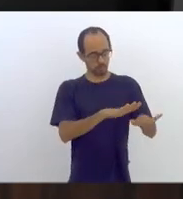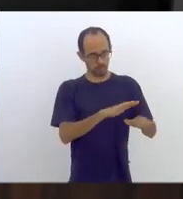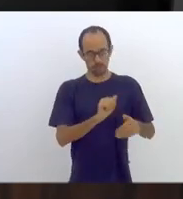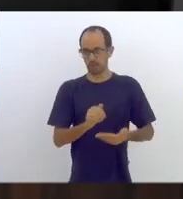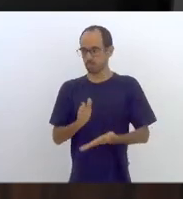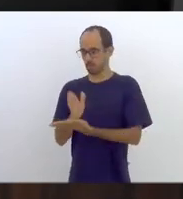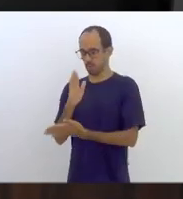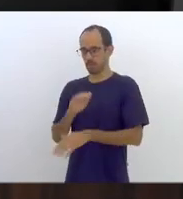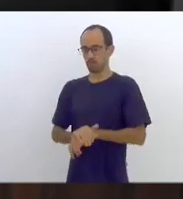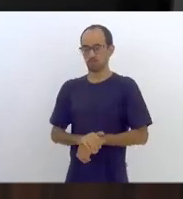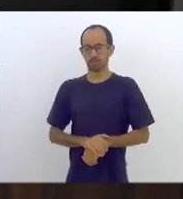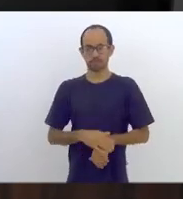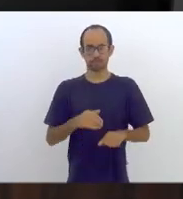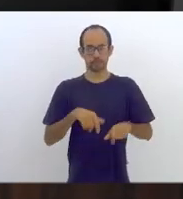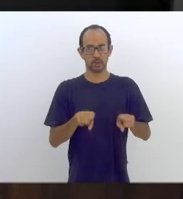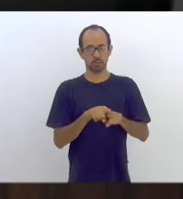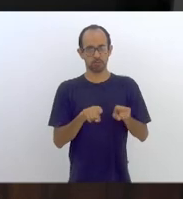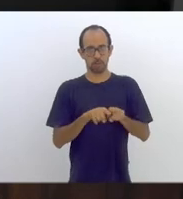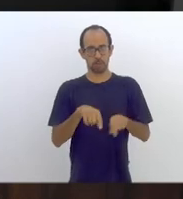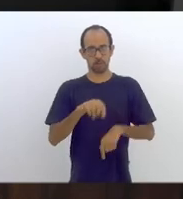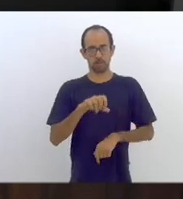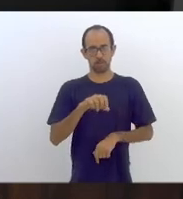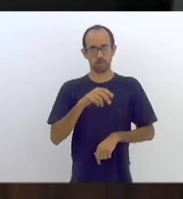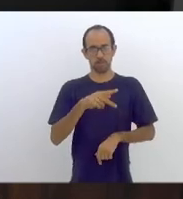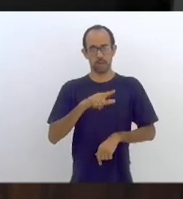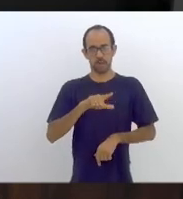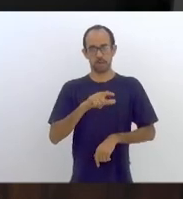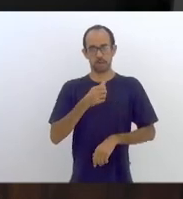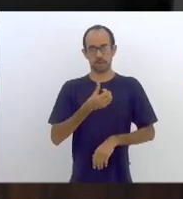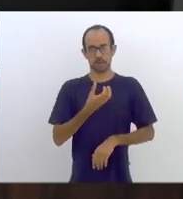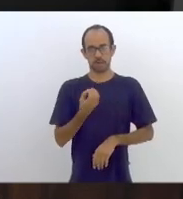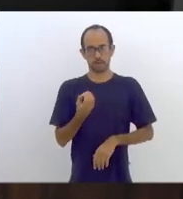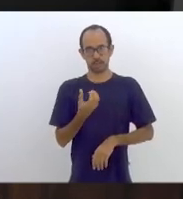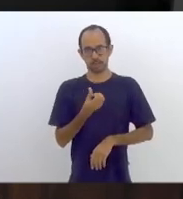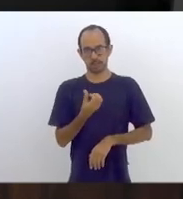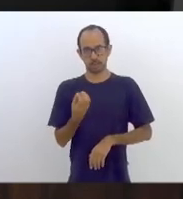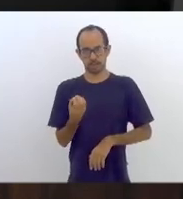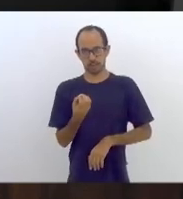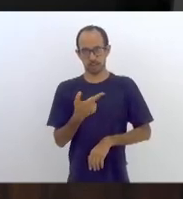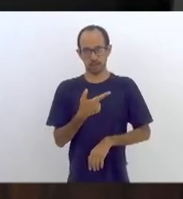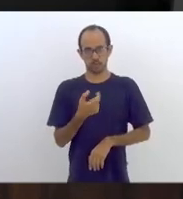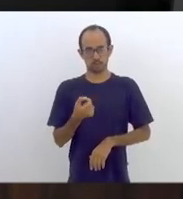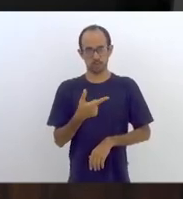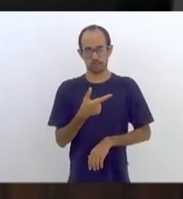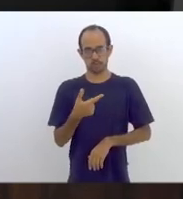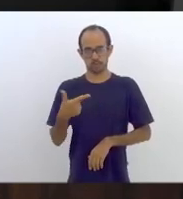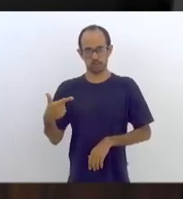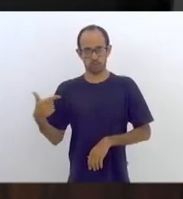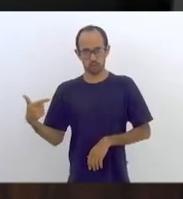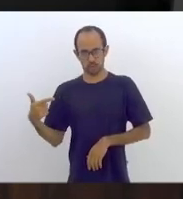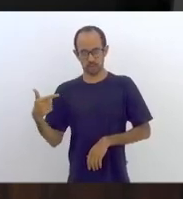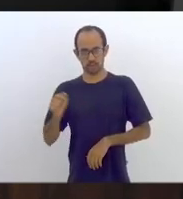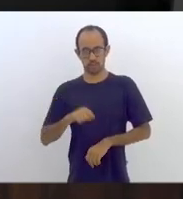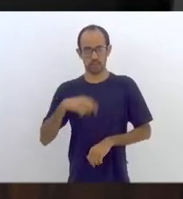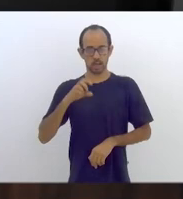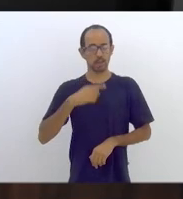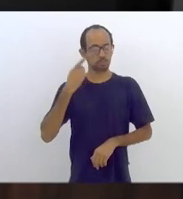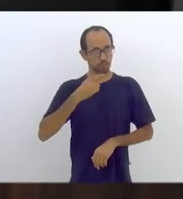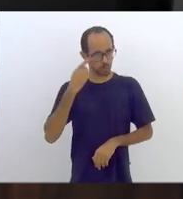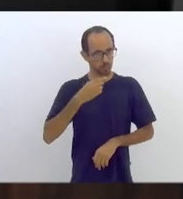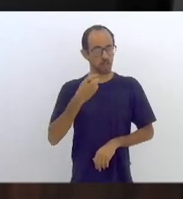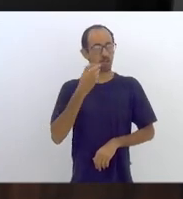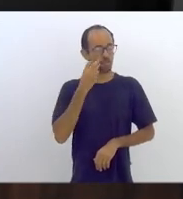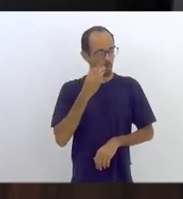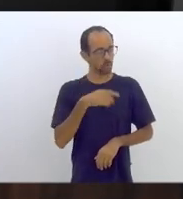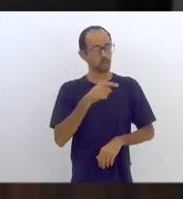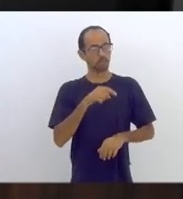a sobremesa ainda o PL 6060 de 2022 da deputada Mônica Francisco